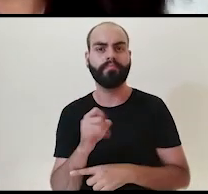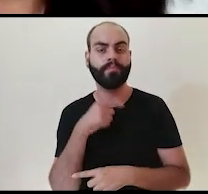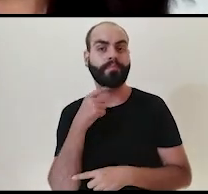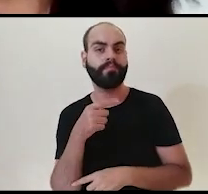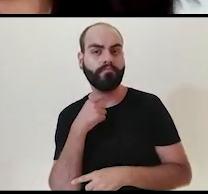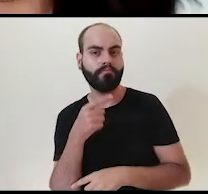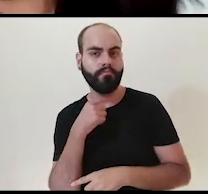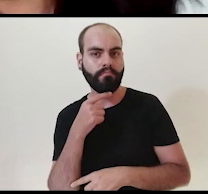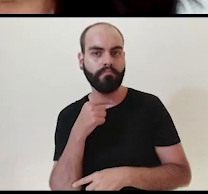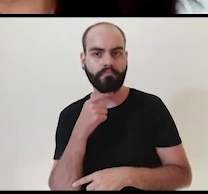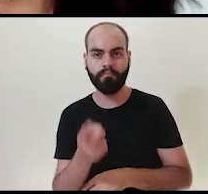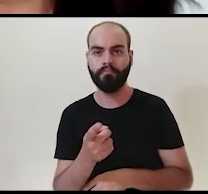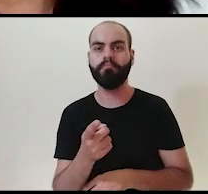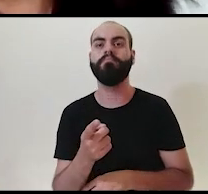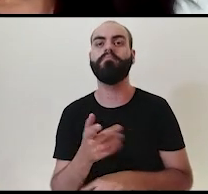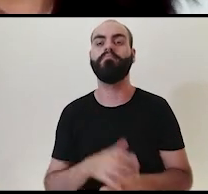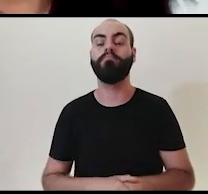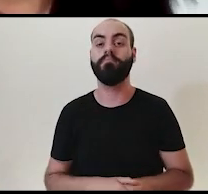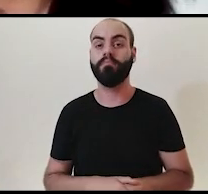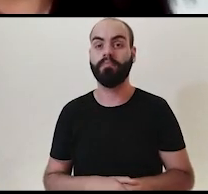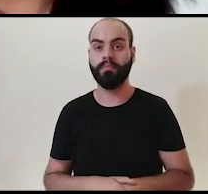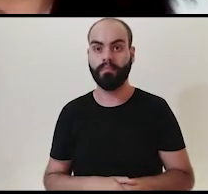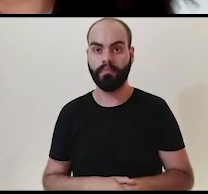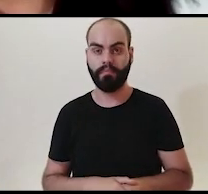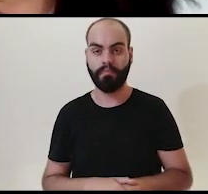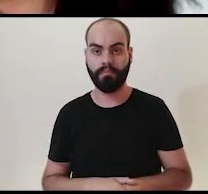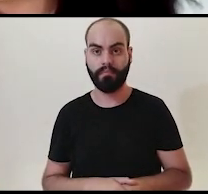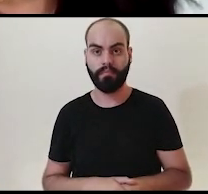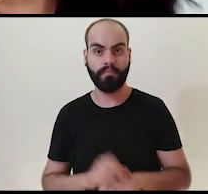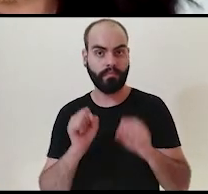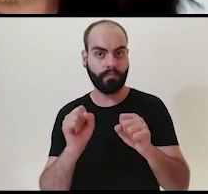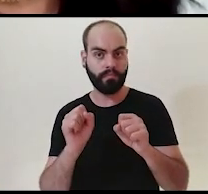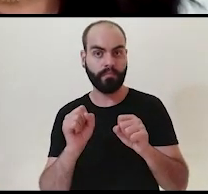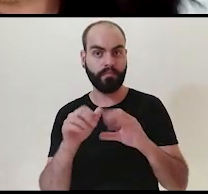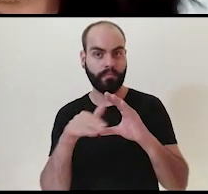o pessoal vai te mandar, né? Mas, e assim,